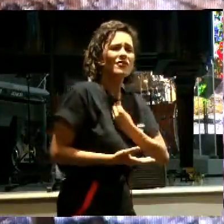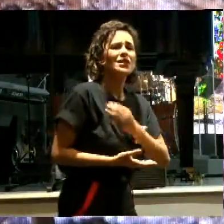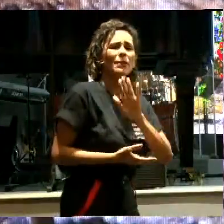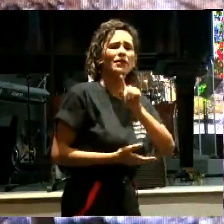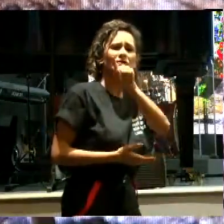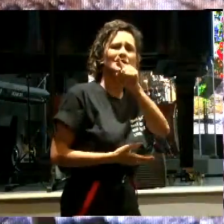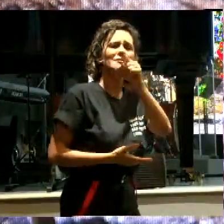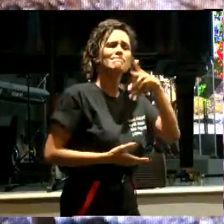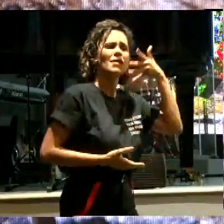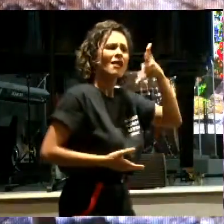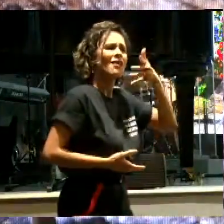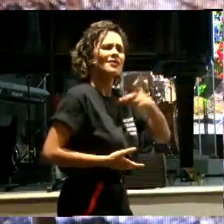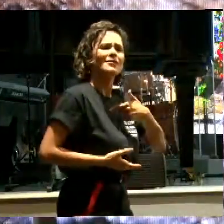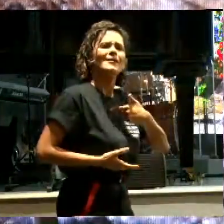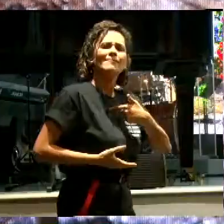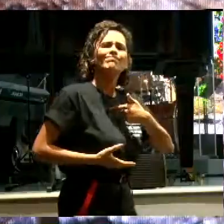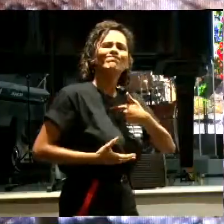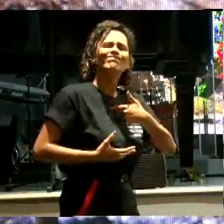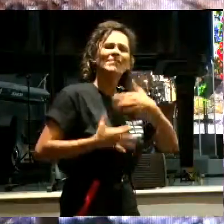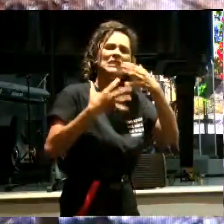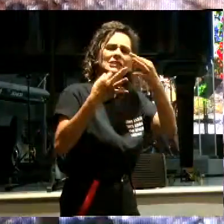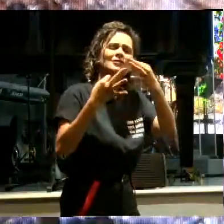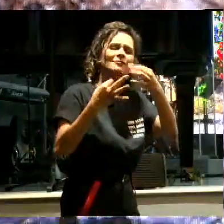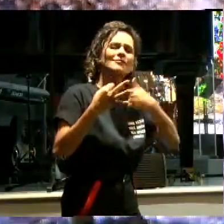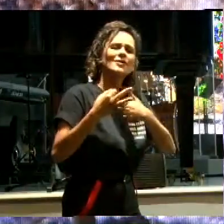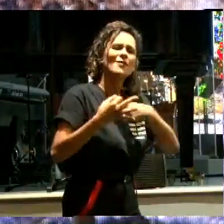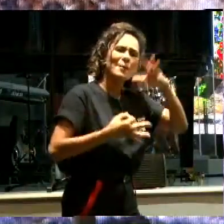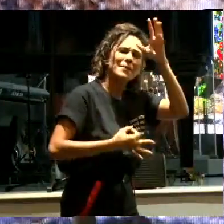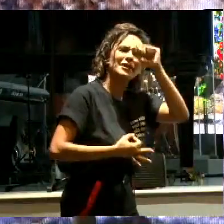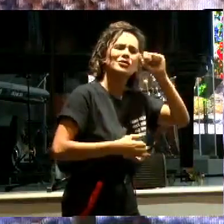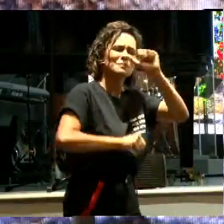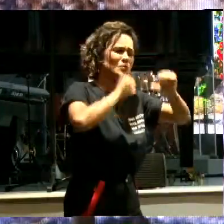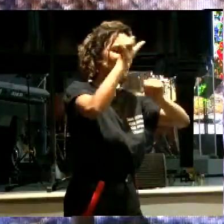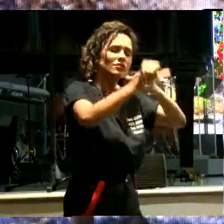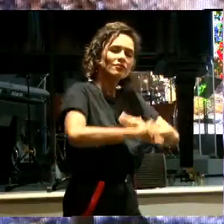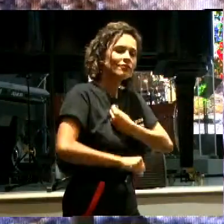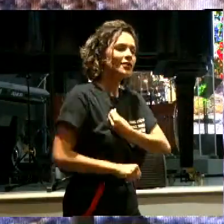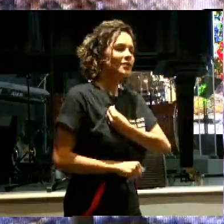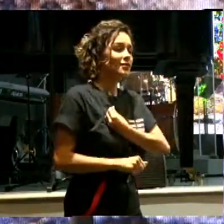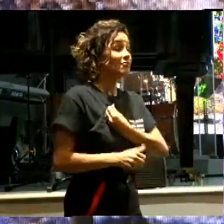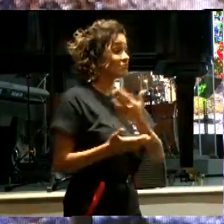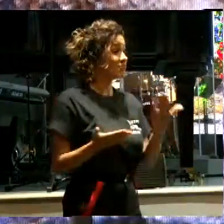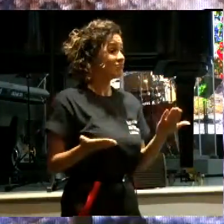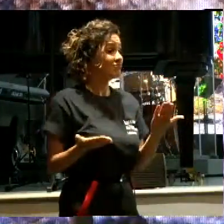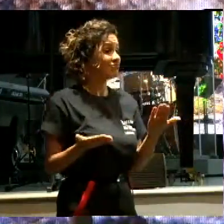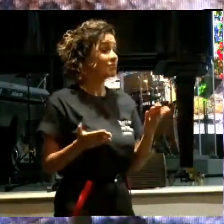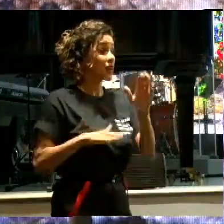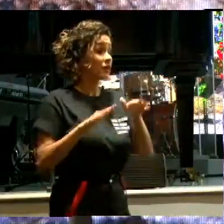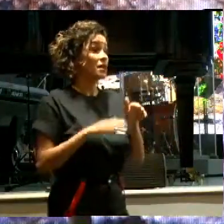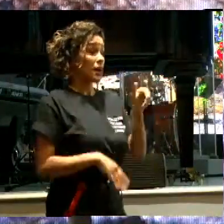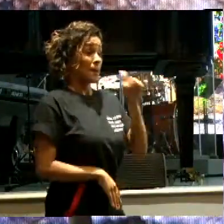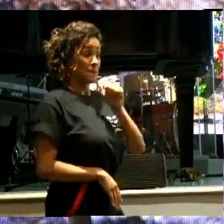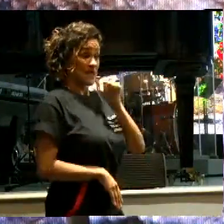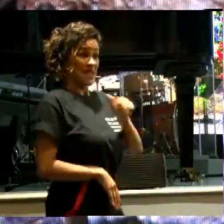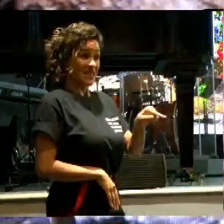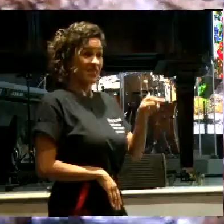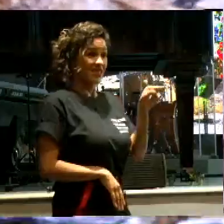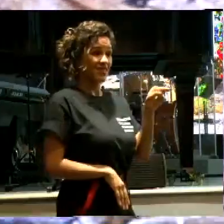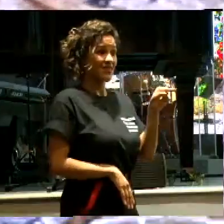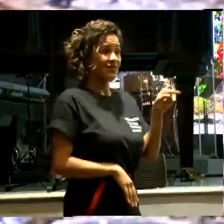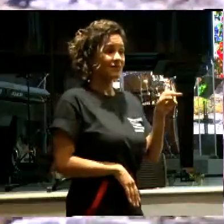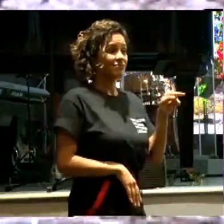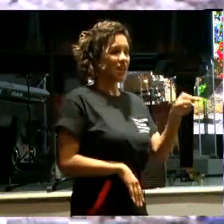moveu na vida delas. Aquela menina, ela poderia ter se calado, mas aquela menina era